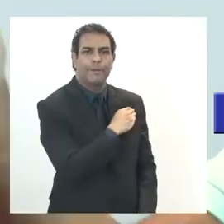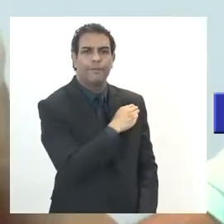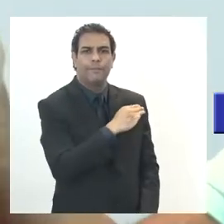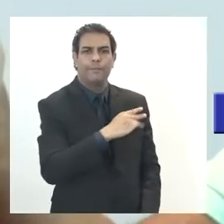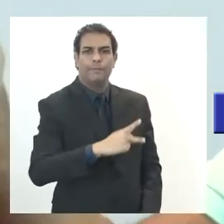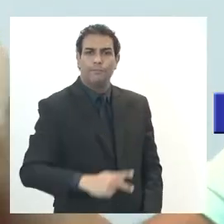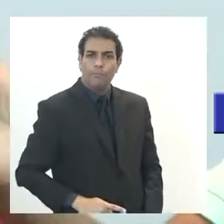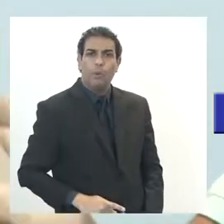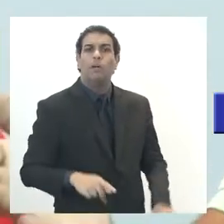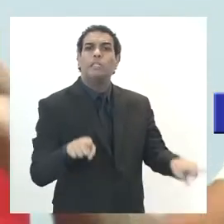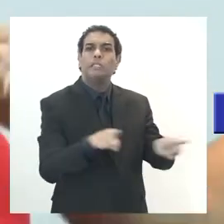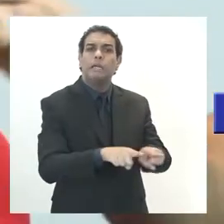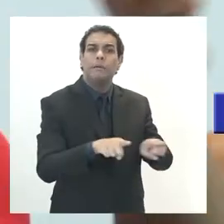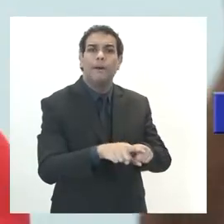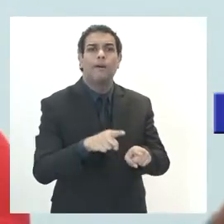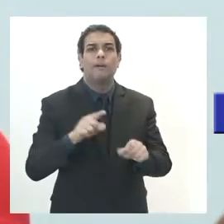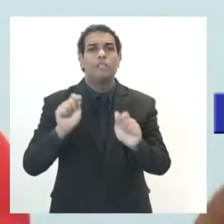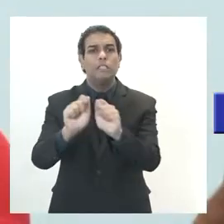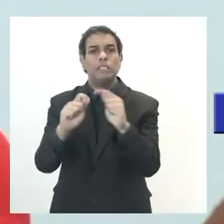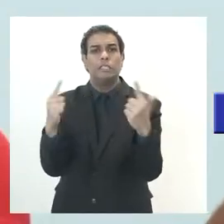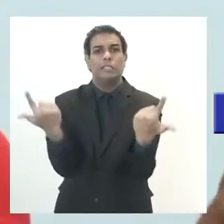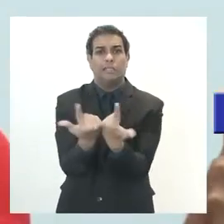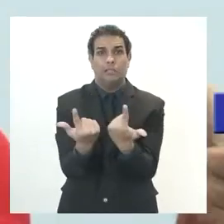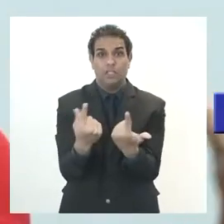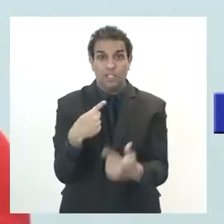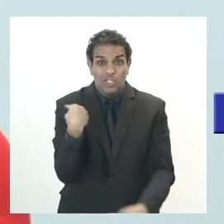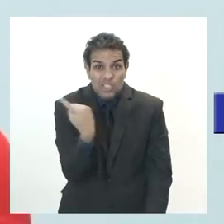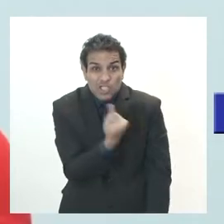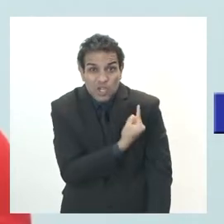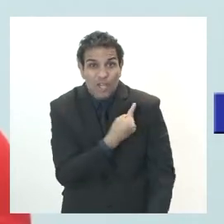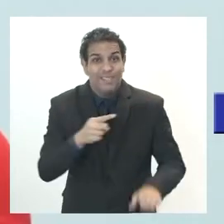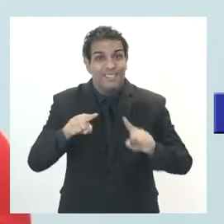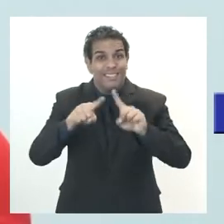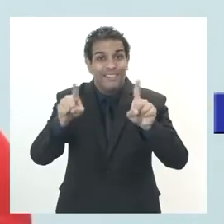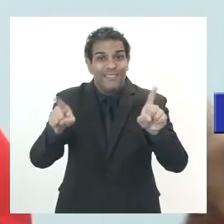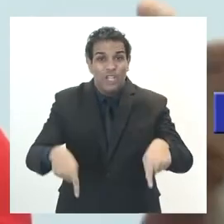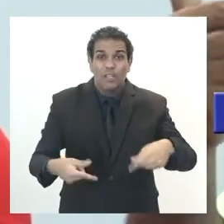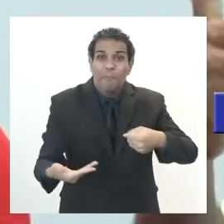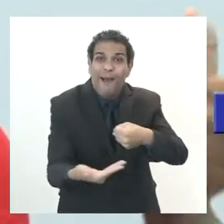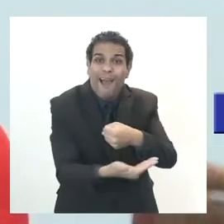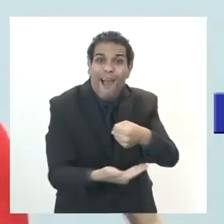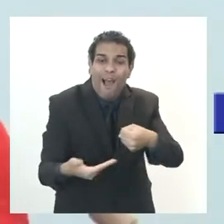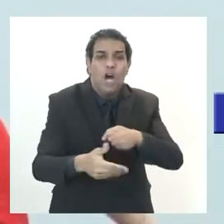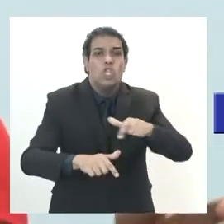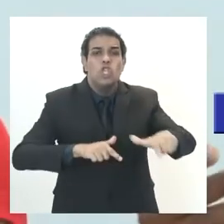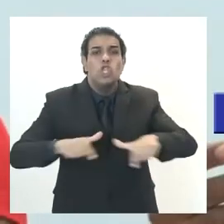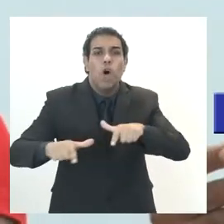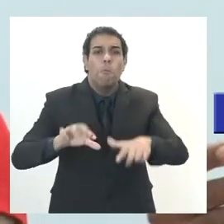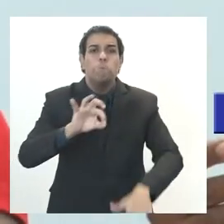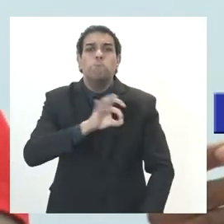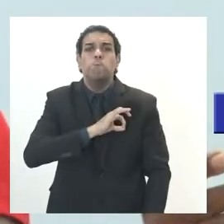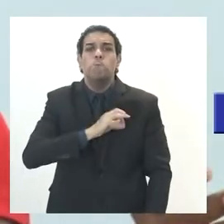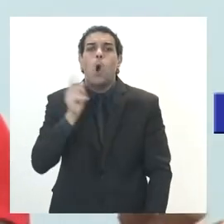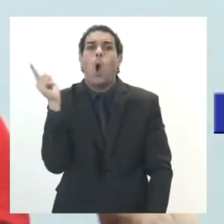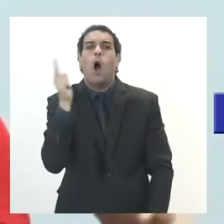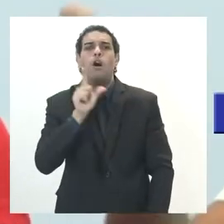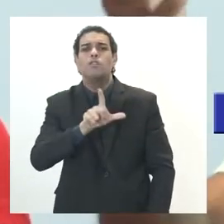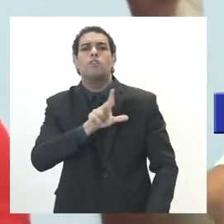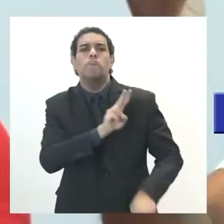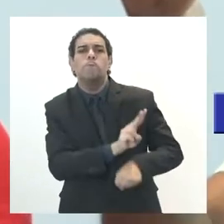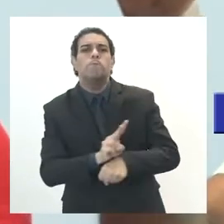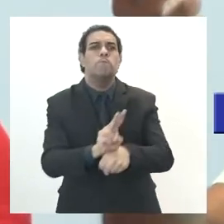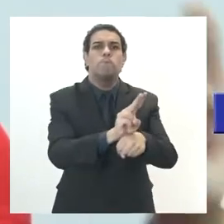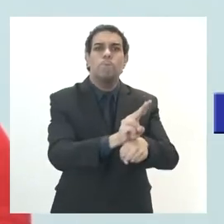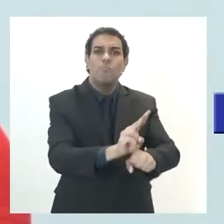parlamentares entendimento de nós nós que somos trabalhadores que que levam que esse estado esse